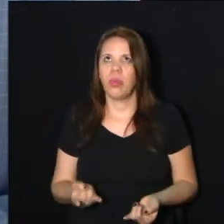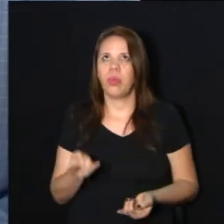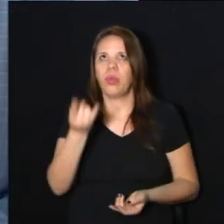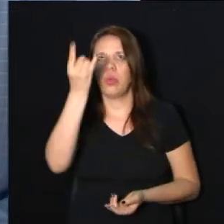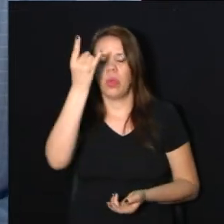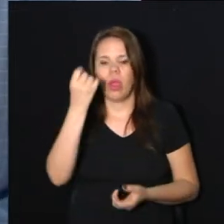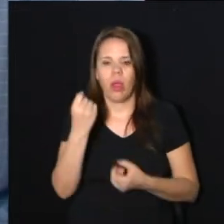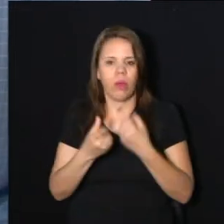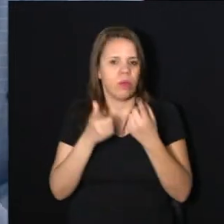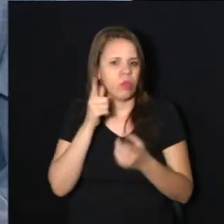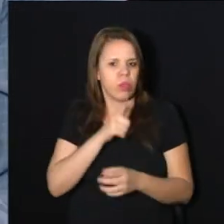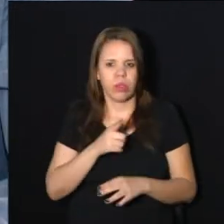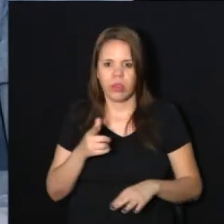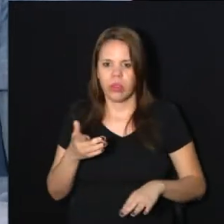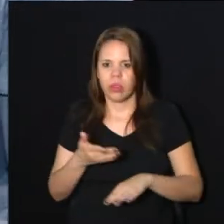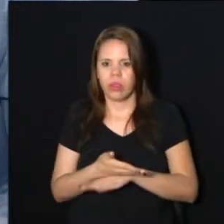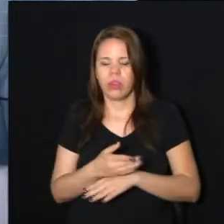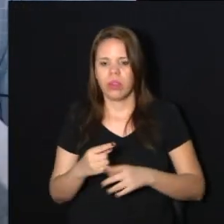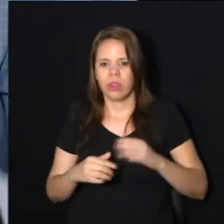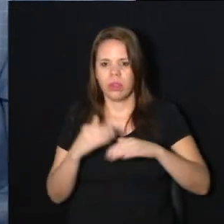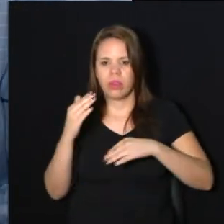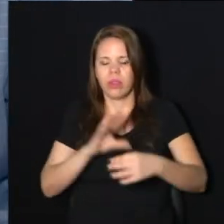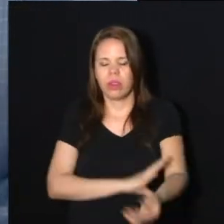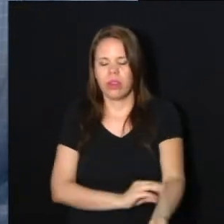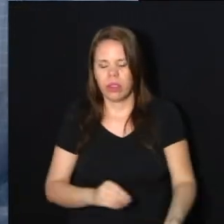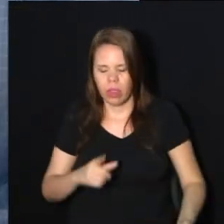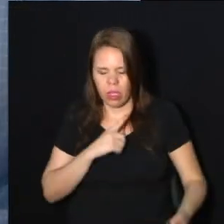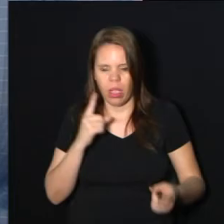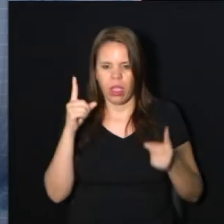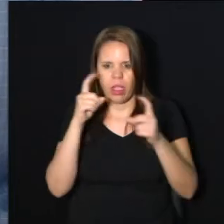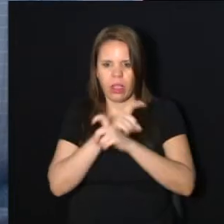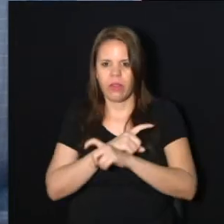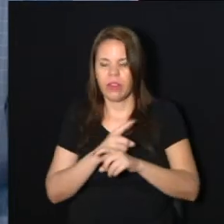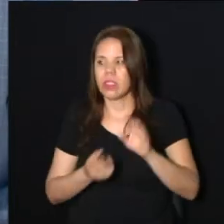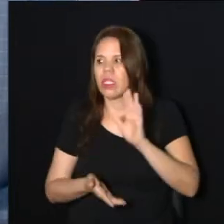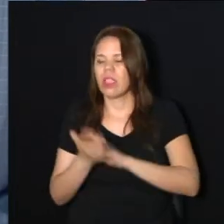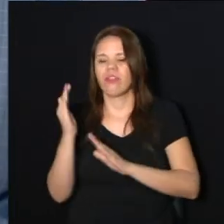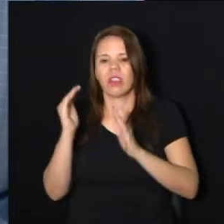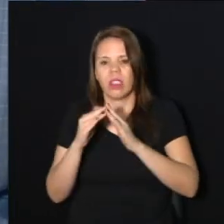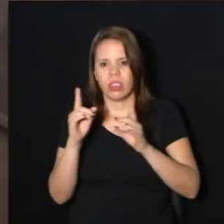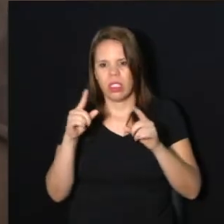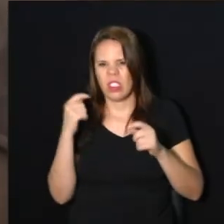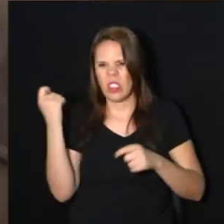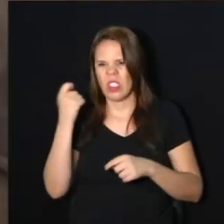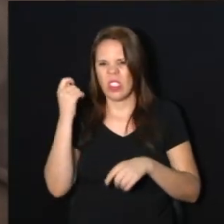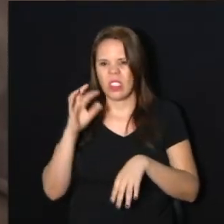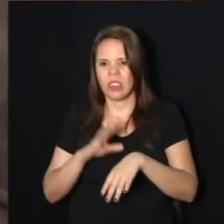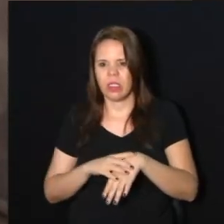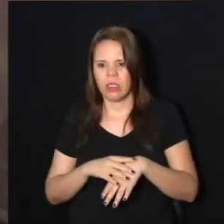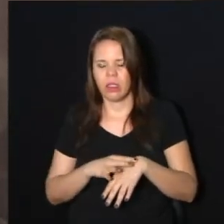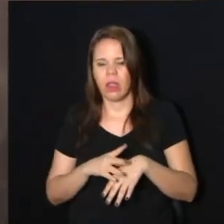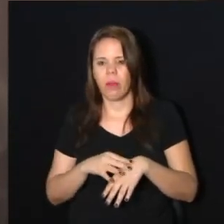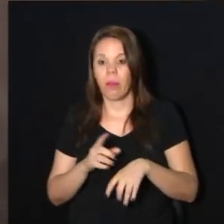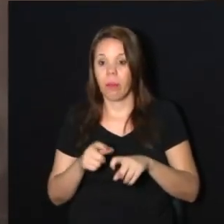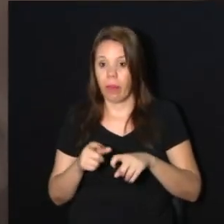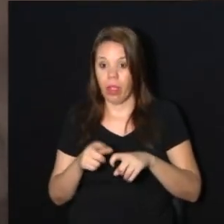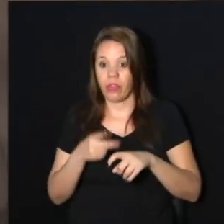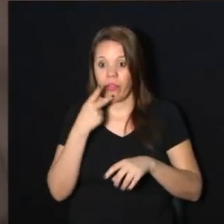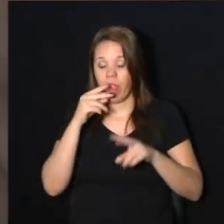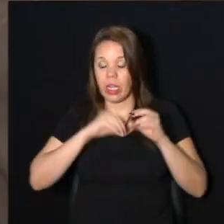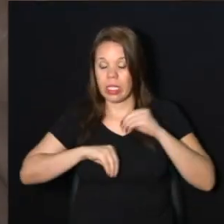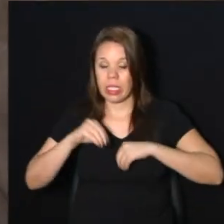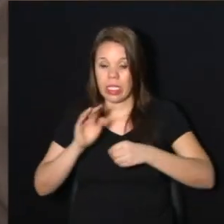não conseguem, à medida que avança isso, tem muita dificuldade para sair de casa, são doenças graves. Segundo o médico, depressão,